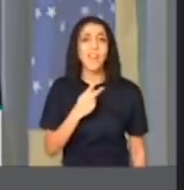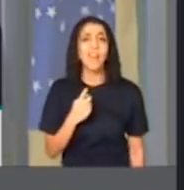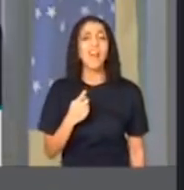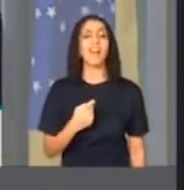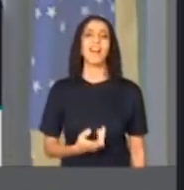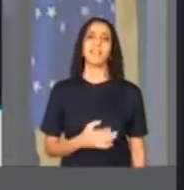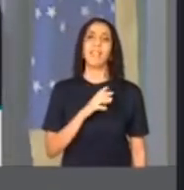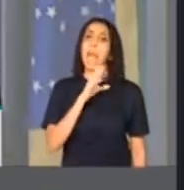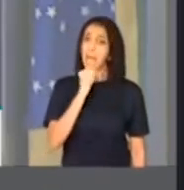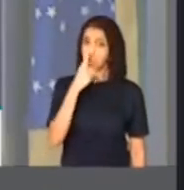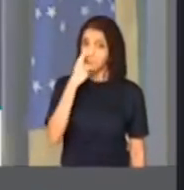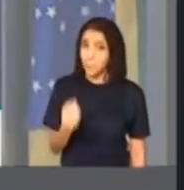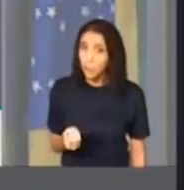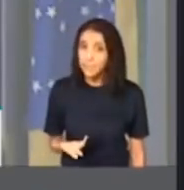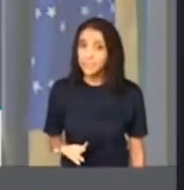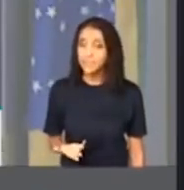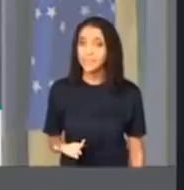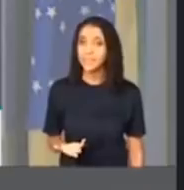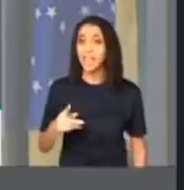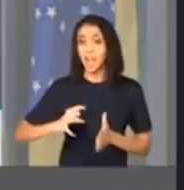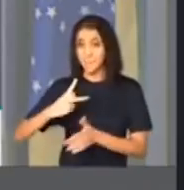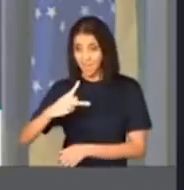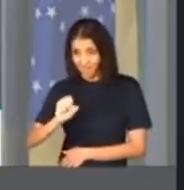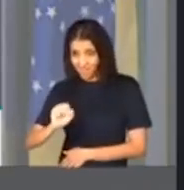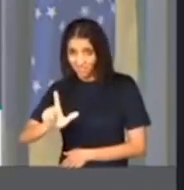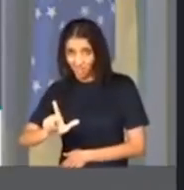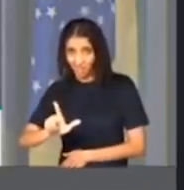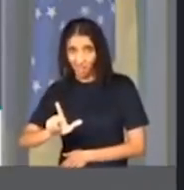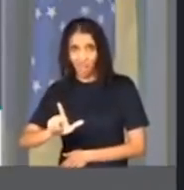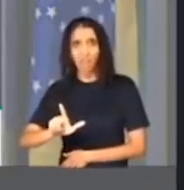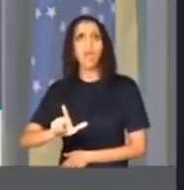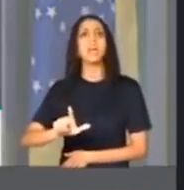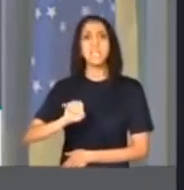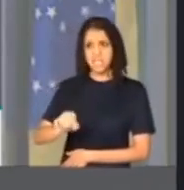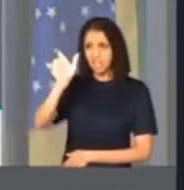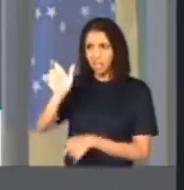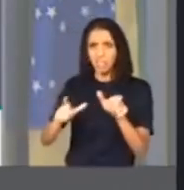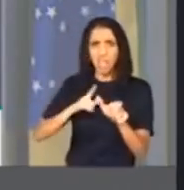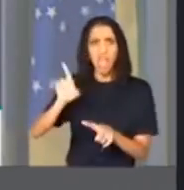laranja podre no PSL será esmagada.